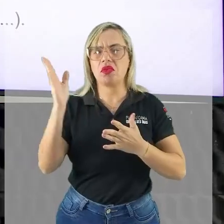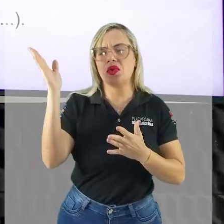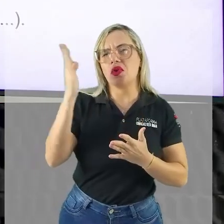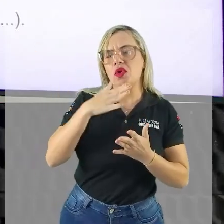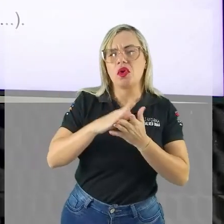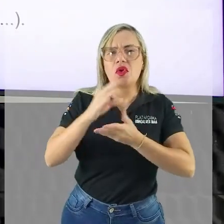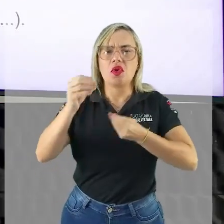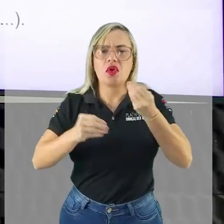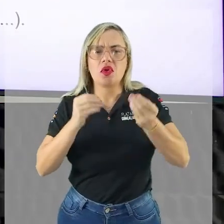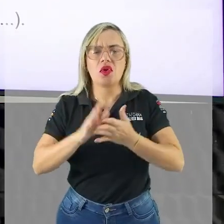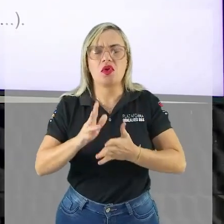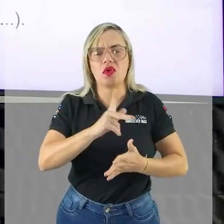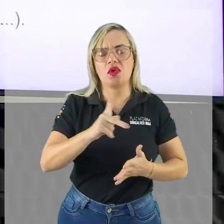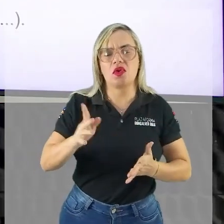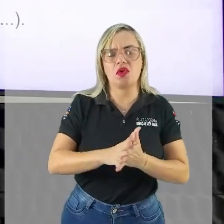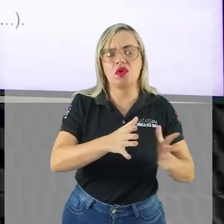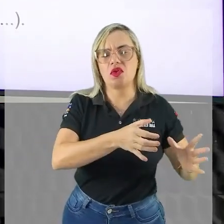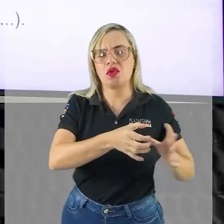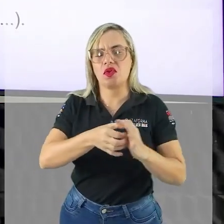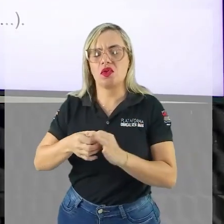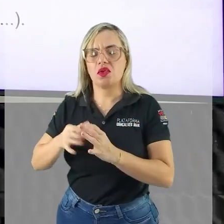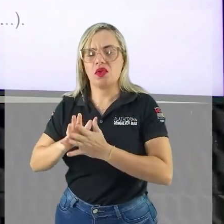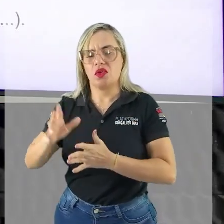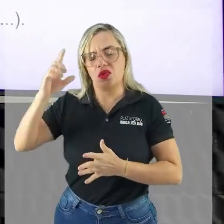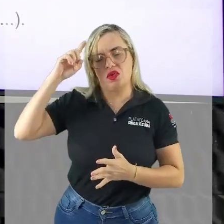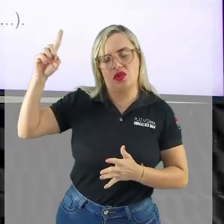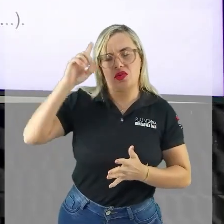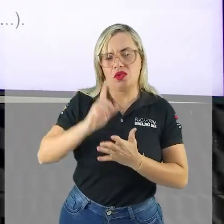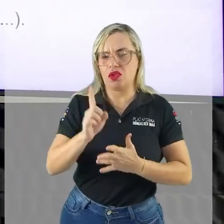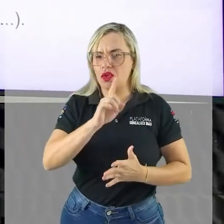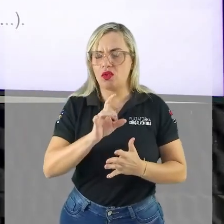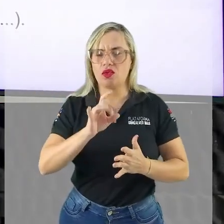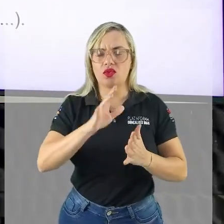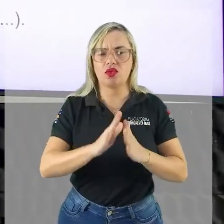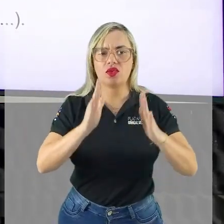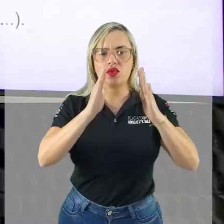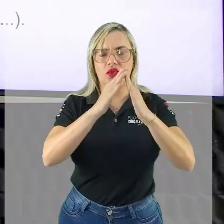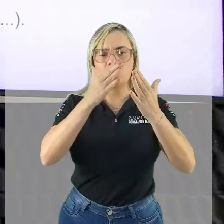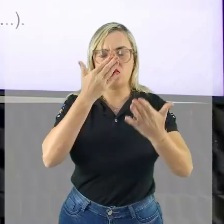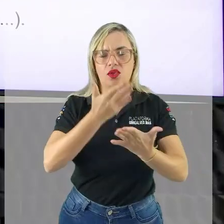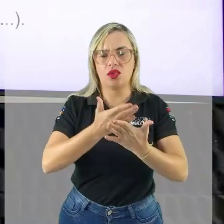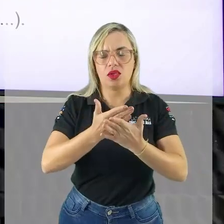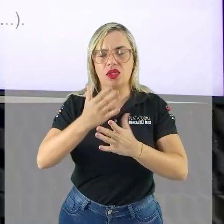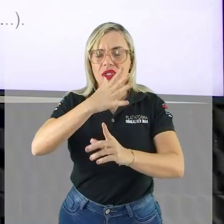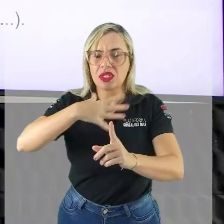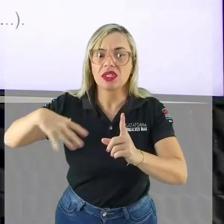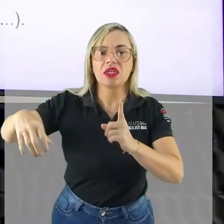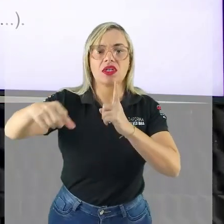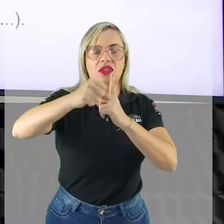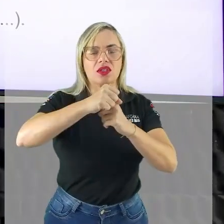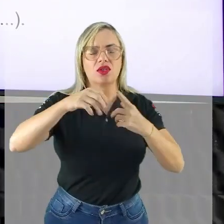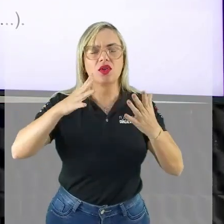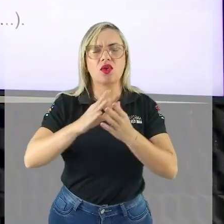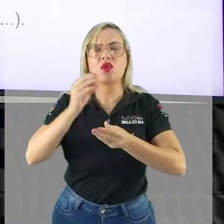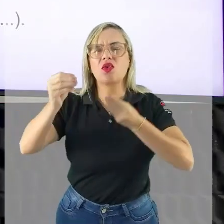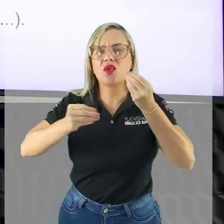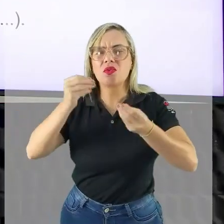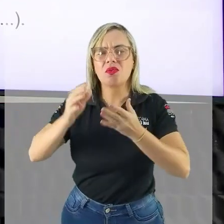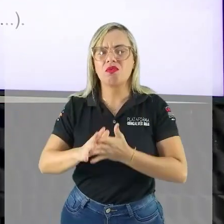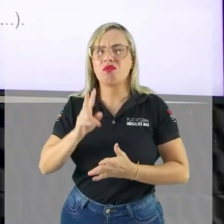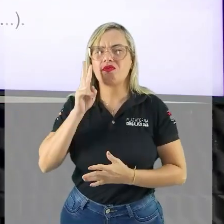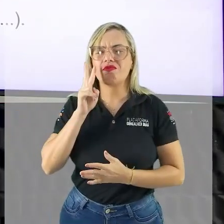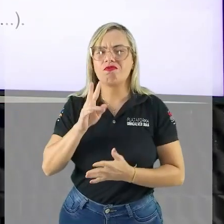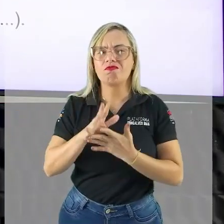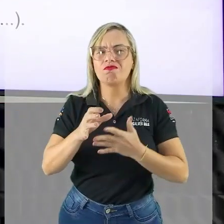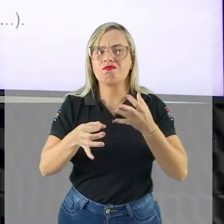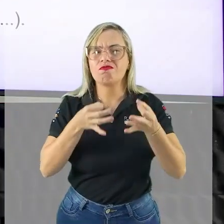visto hoje no cenário? Eu não estou falando somente dentro da escola, dentro da sociedade de uma forma geral. Ele é visto como um herói?